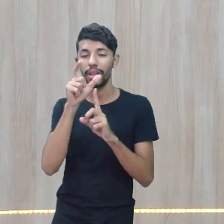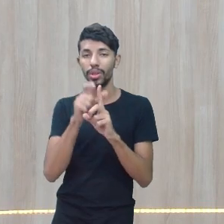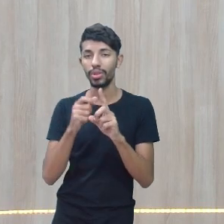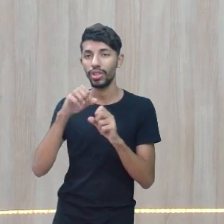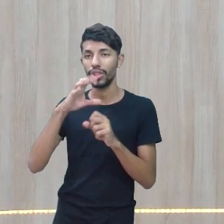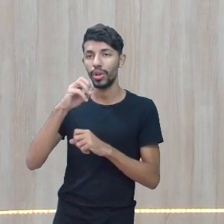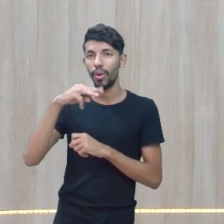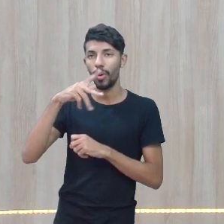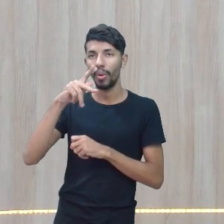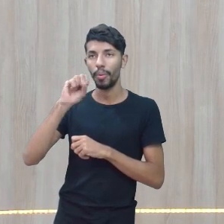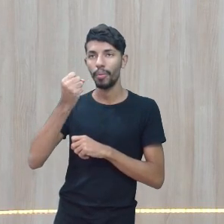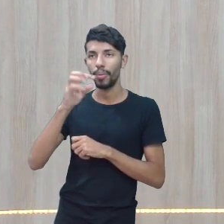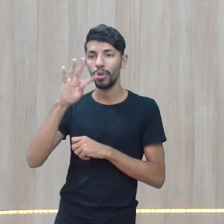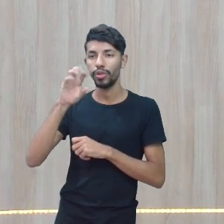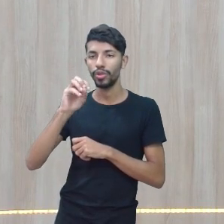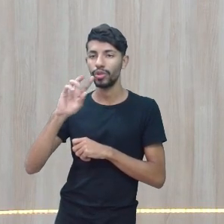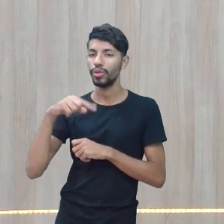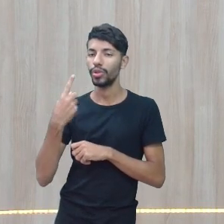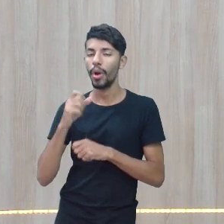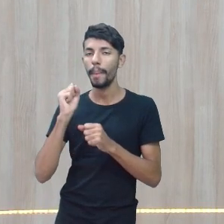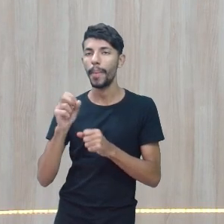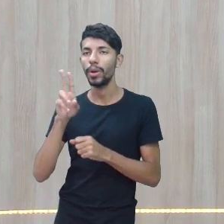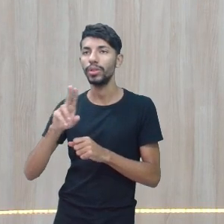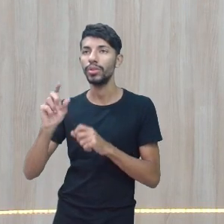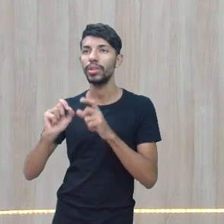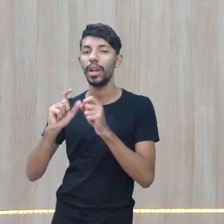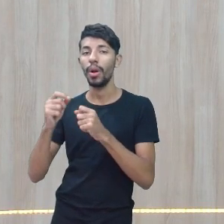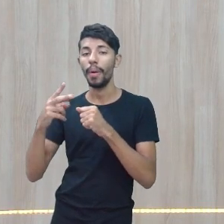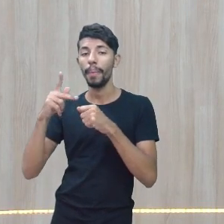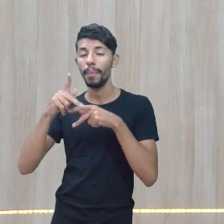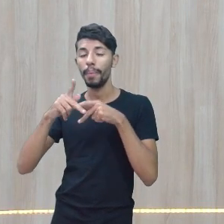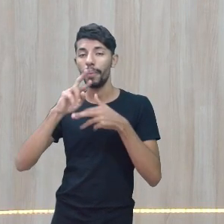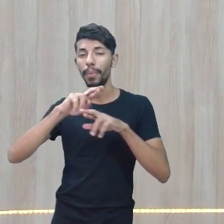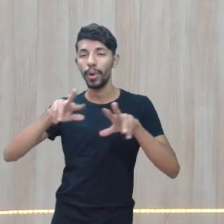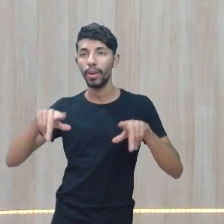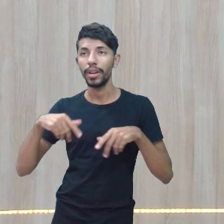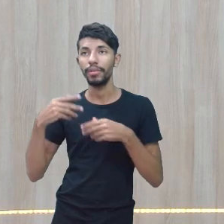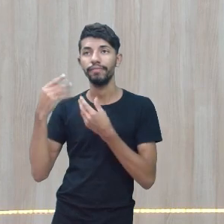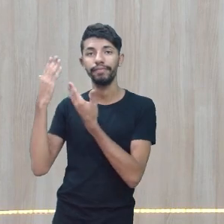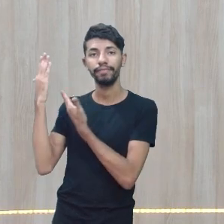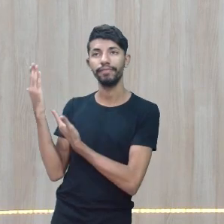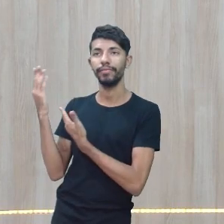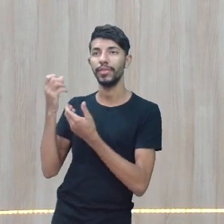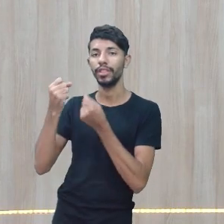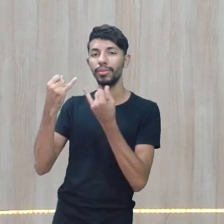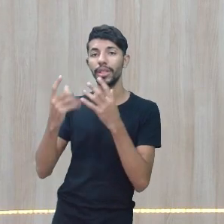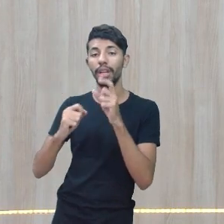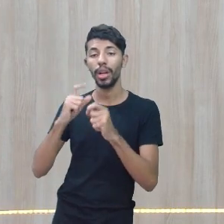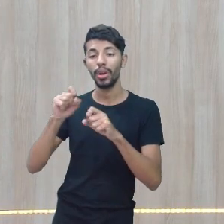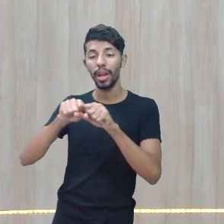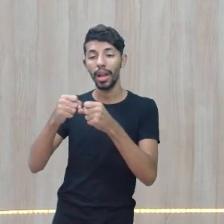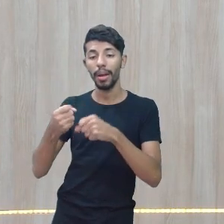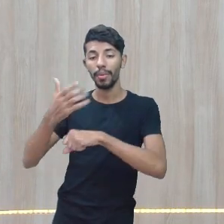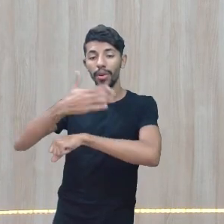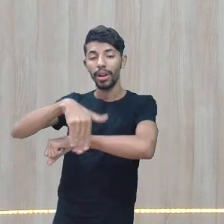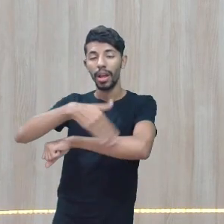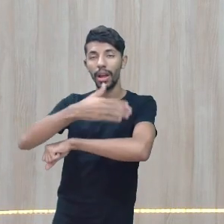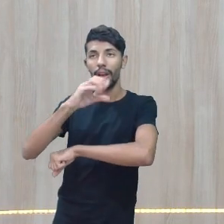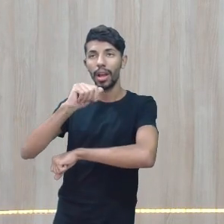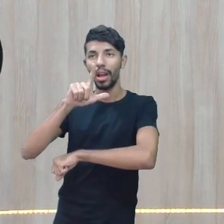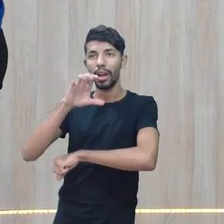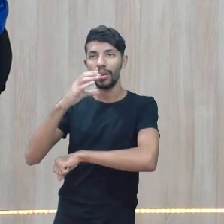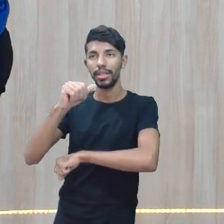nós podemos, não é, fazer eles quebraram na rua das calçadas. Então, nós identificamos que é